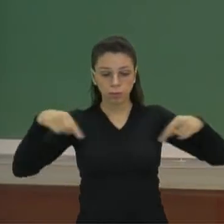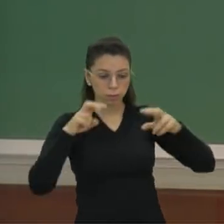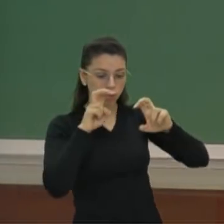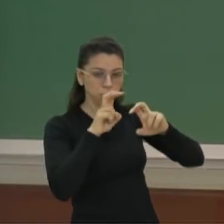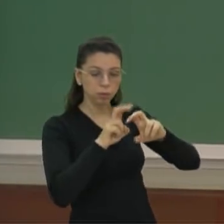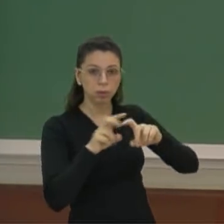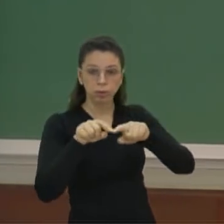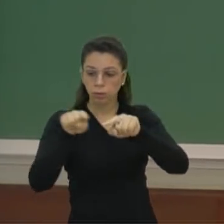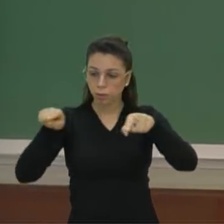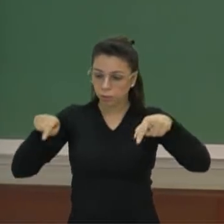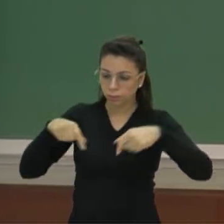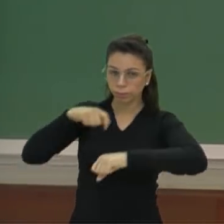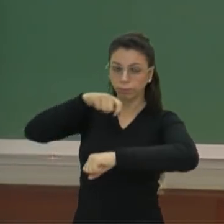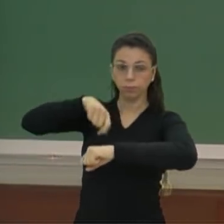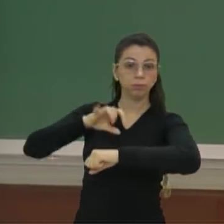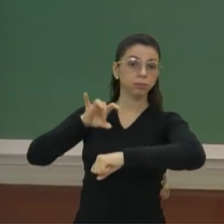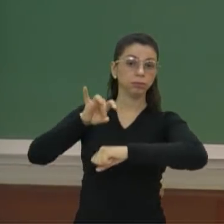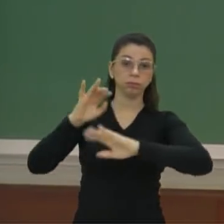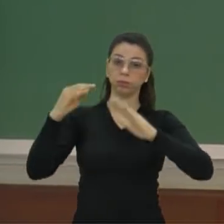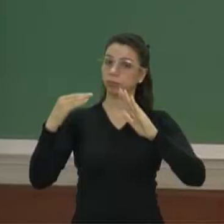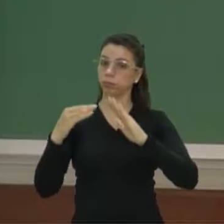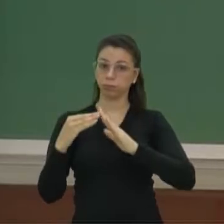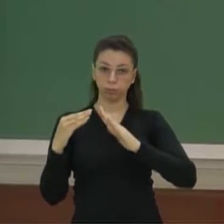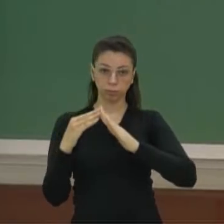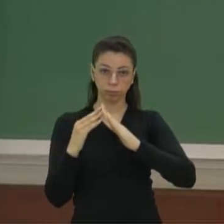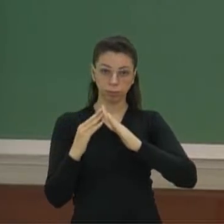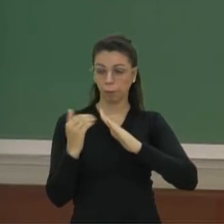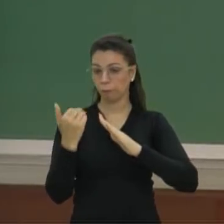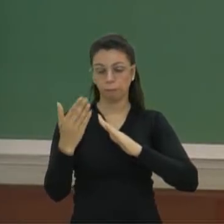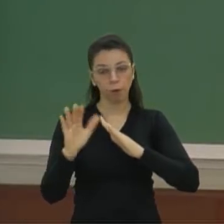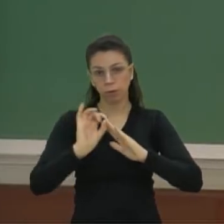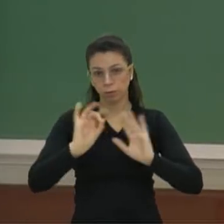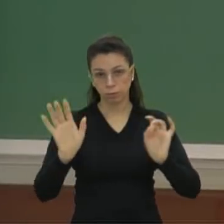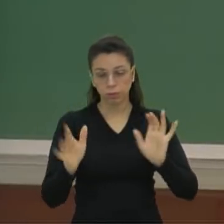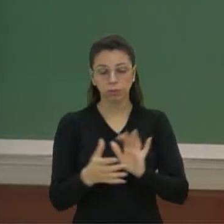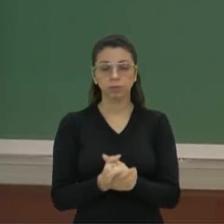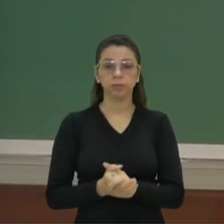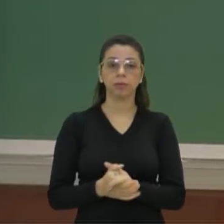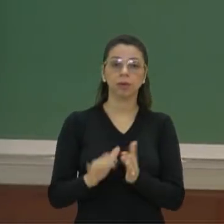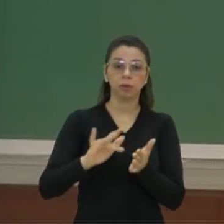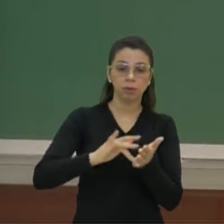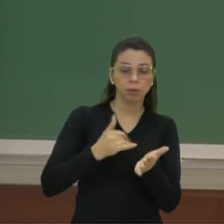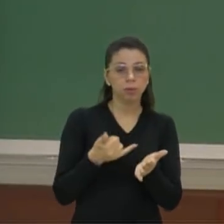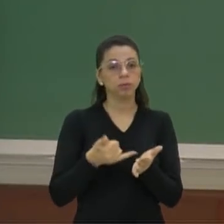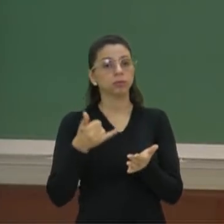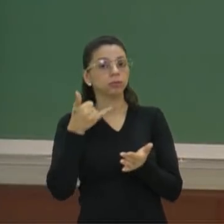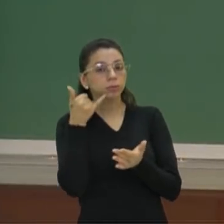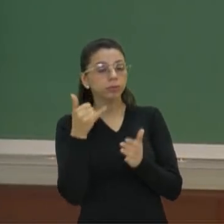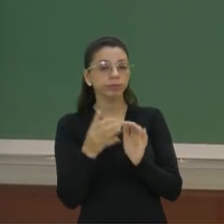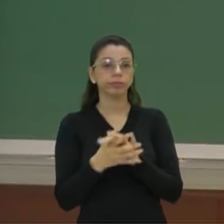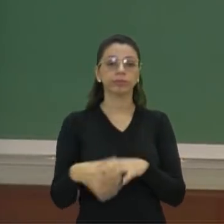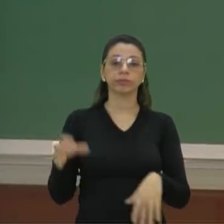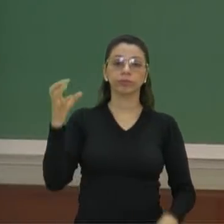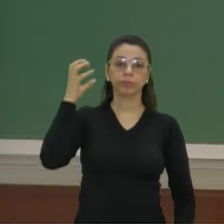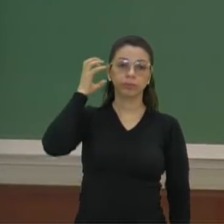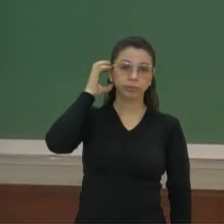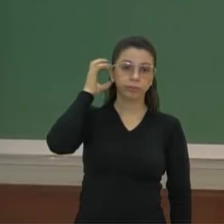cozinha. Isso só dentro de casa, nem pensando que está externo. Então tem celulares,